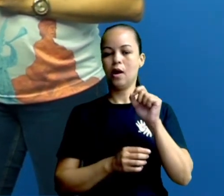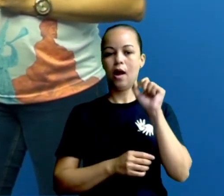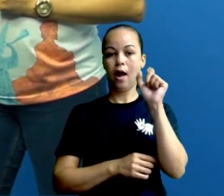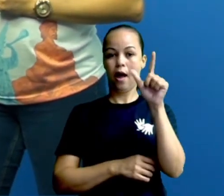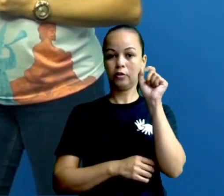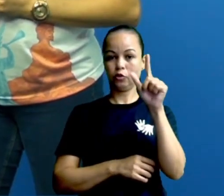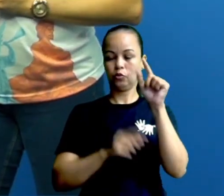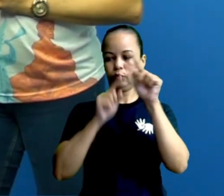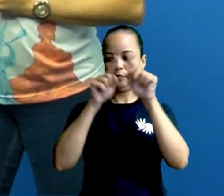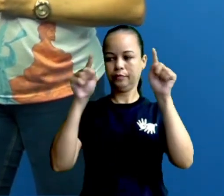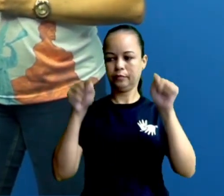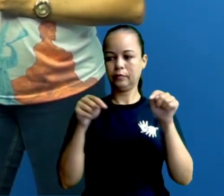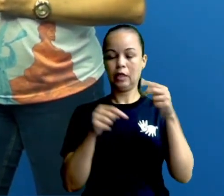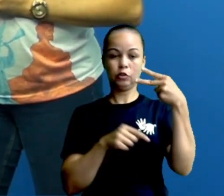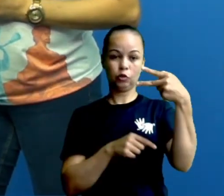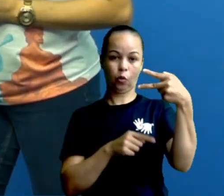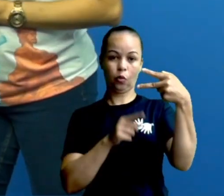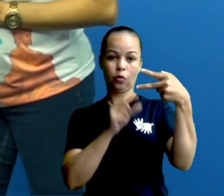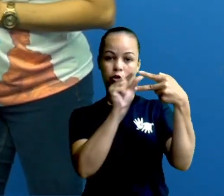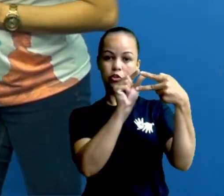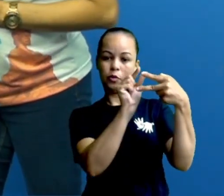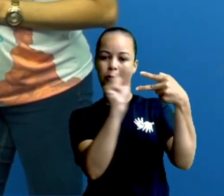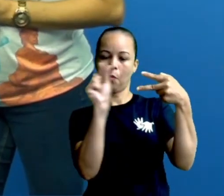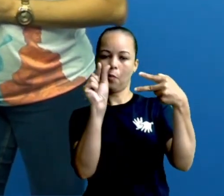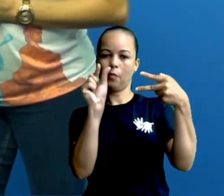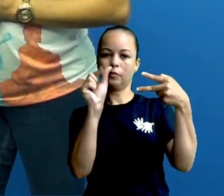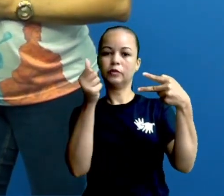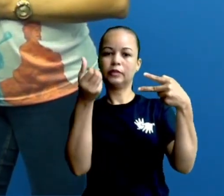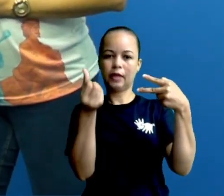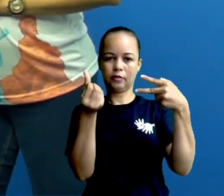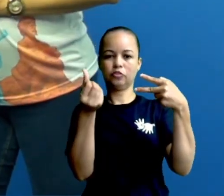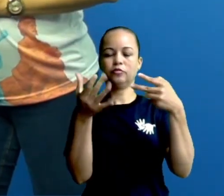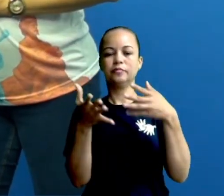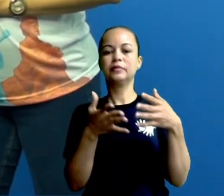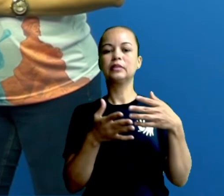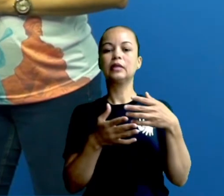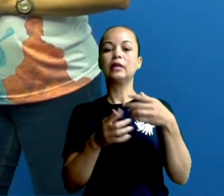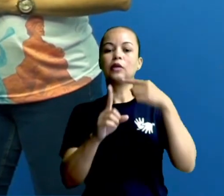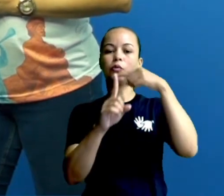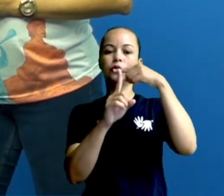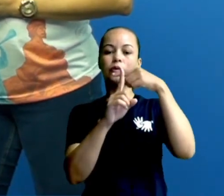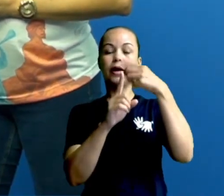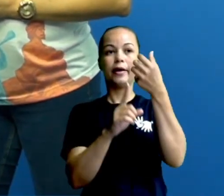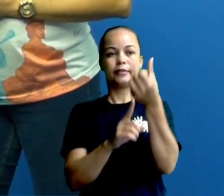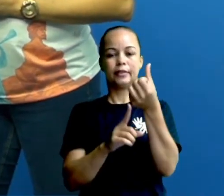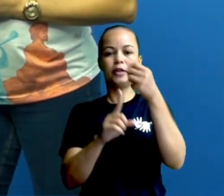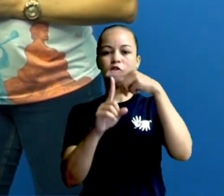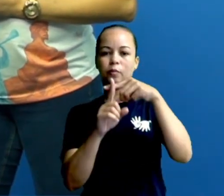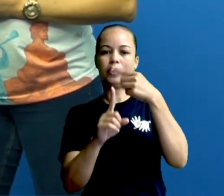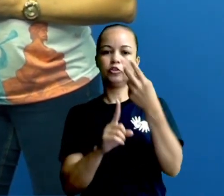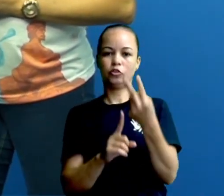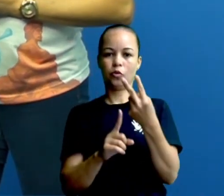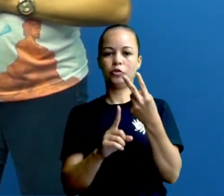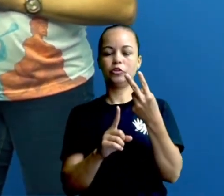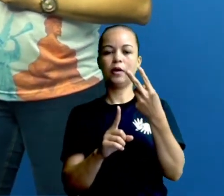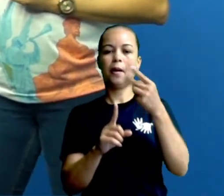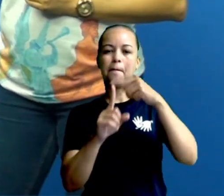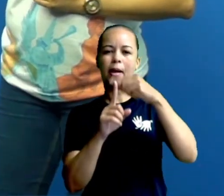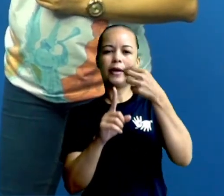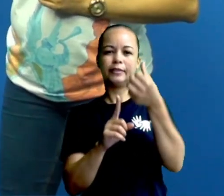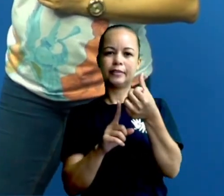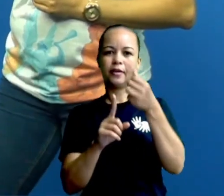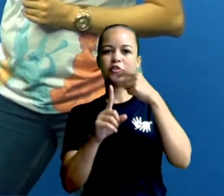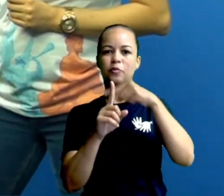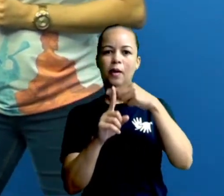por 6, né? Largura 2, comprimento 6. Então, 6 mais 2, mais 6,